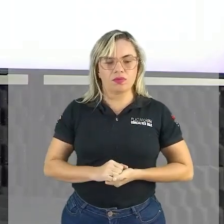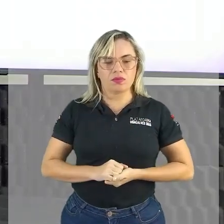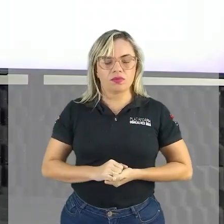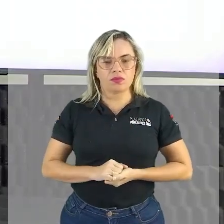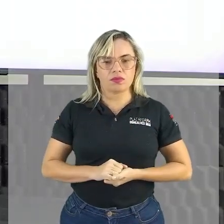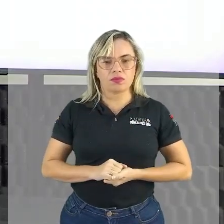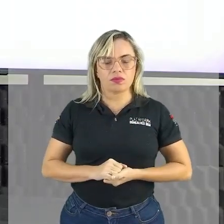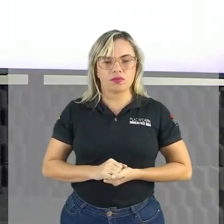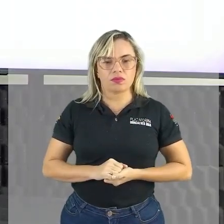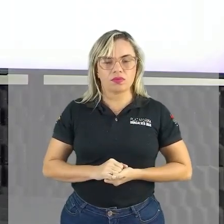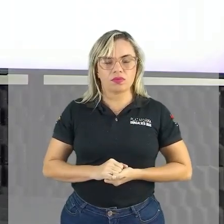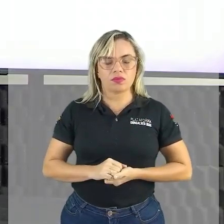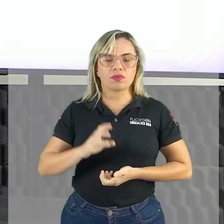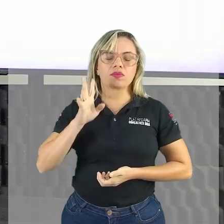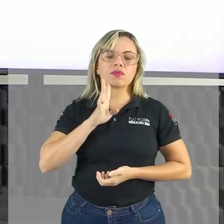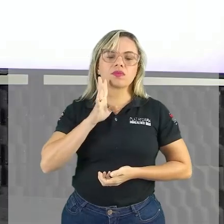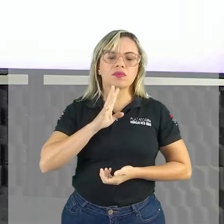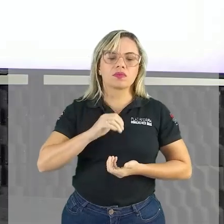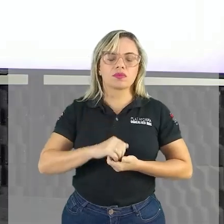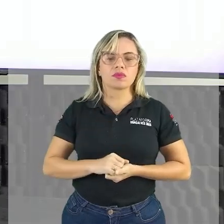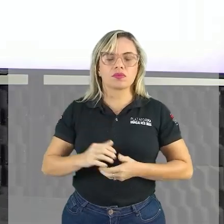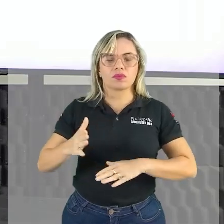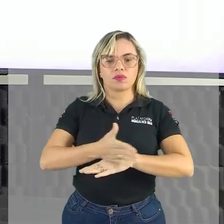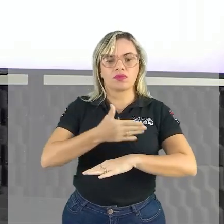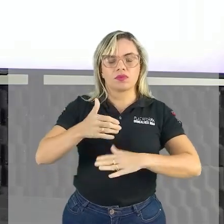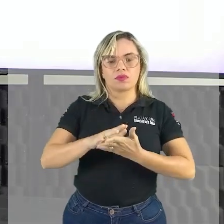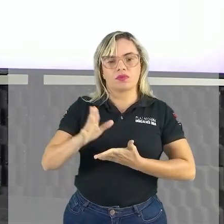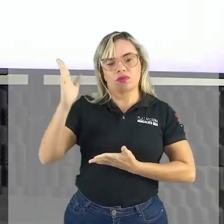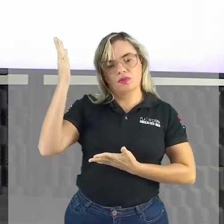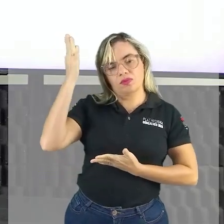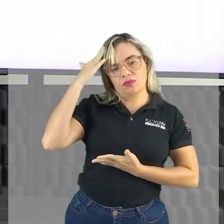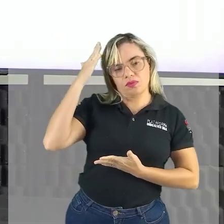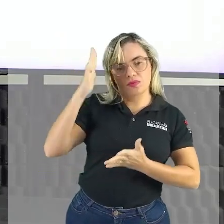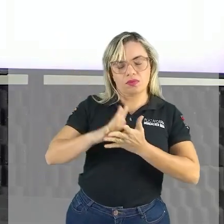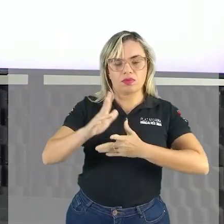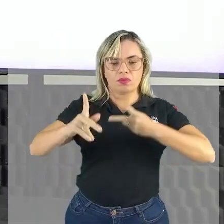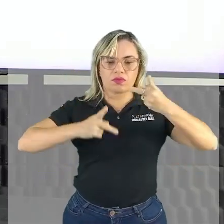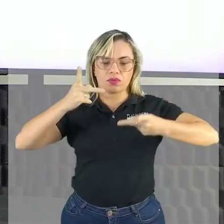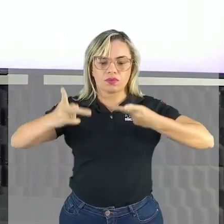Deixa eu mostrar um detalhe bem bacana aqui, para você poder entender melhor o que eu acabei de te falar.